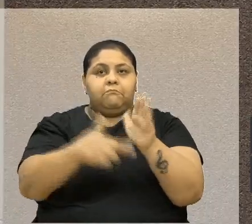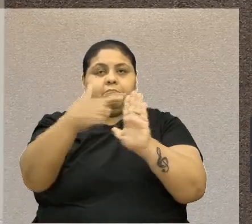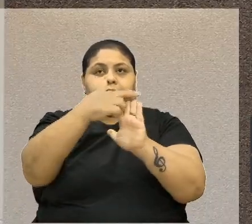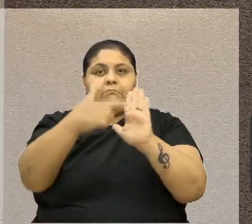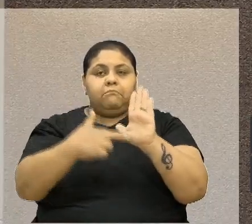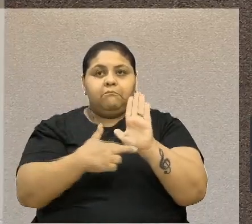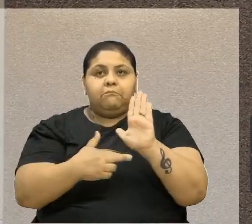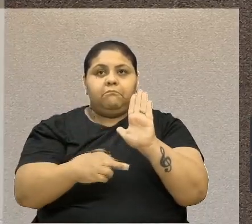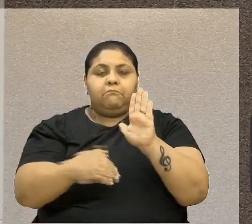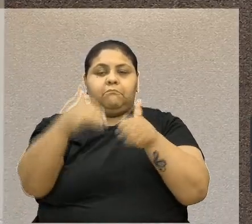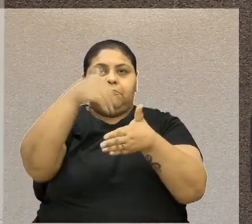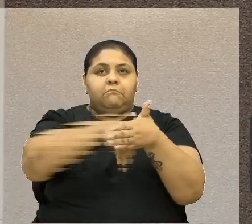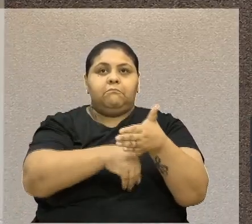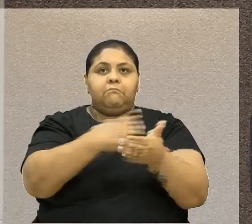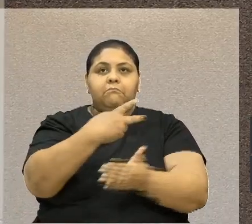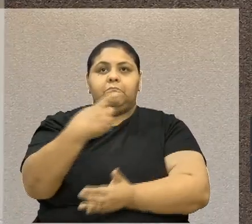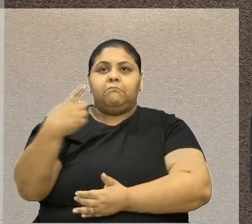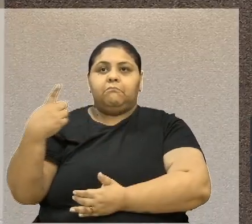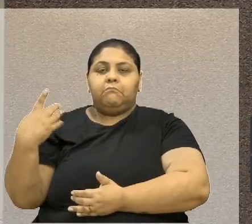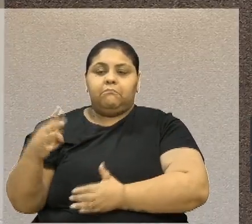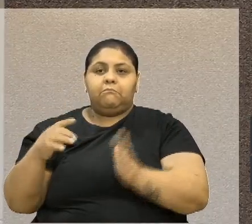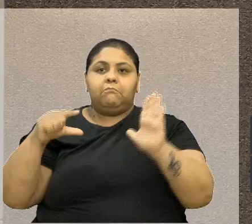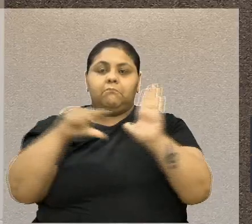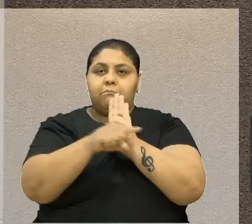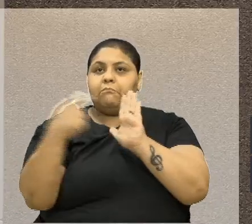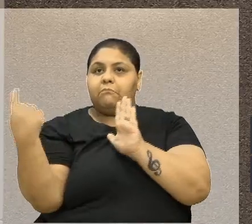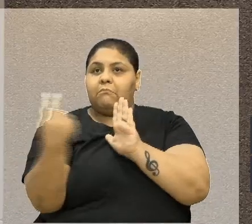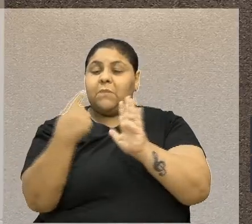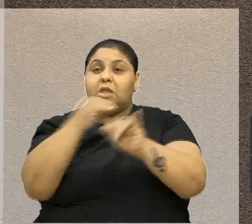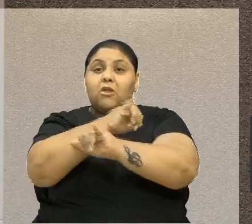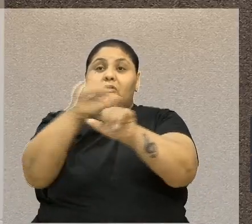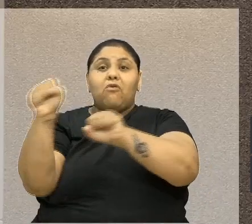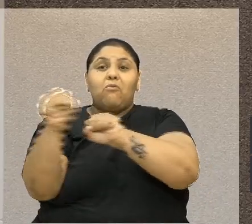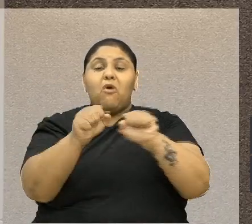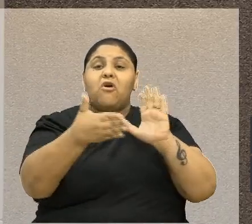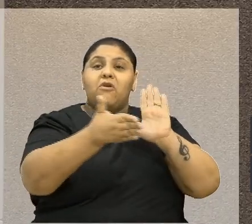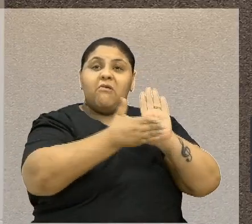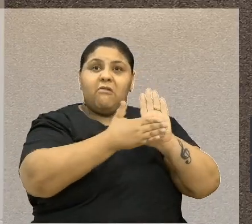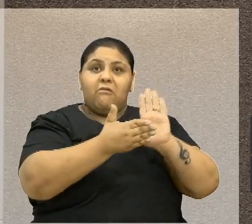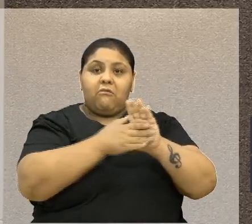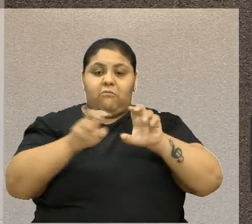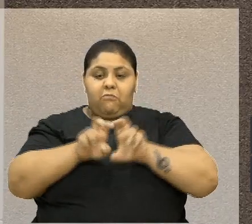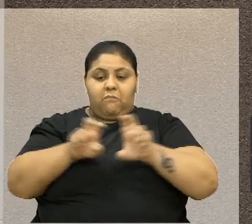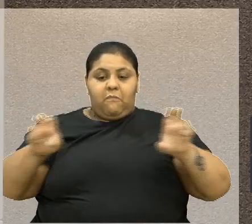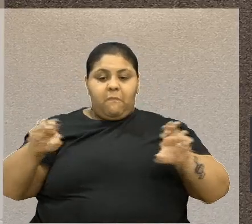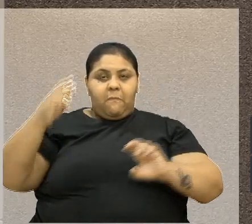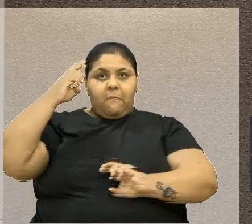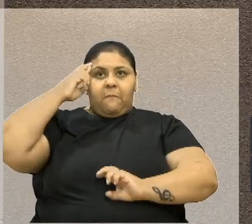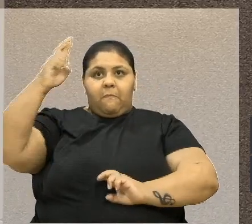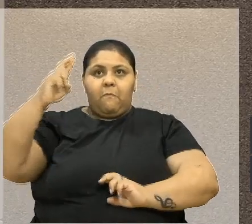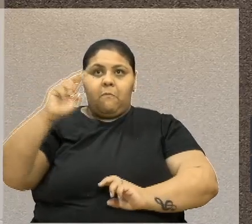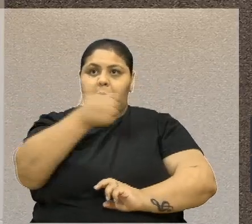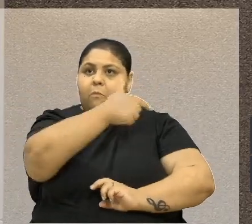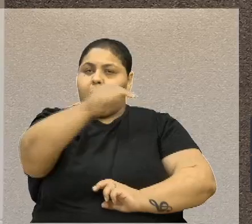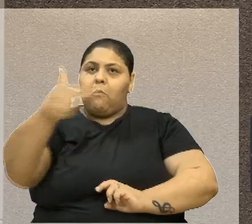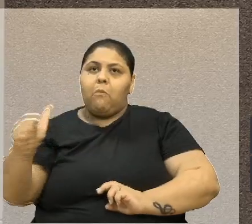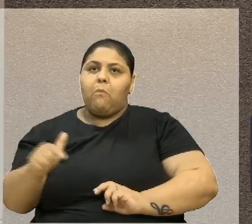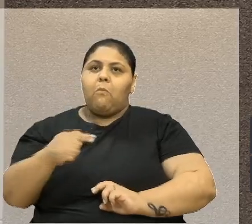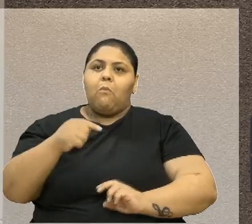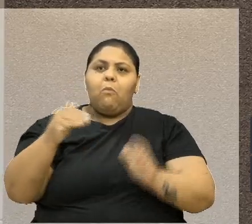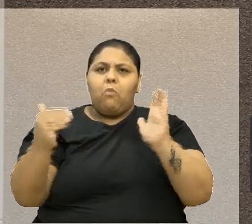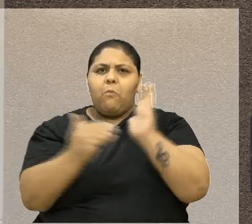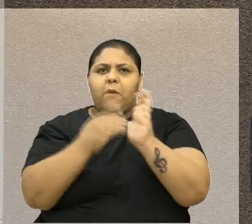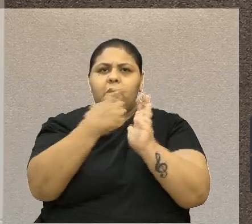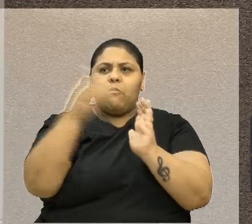artigo 214, parágrafo único, informa que poderá ser proposto pela mesa diretora ou subscrito no mínimo por